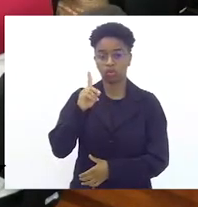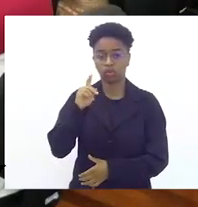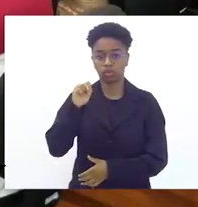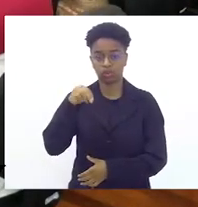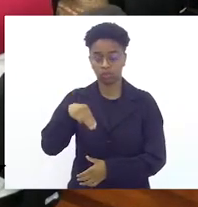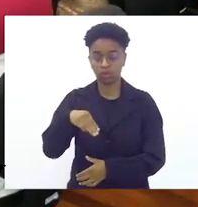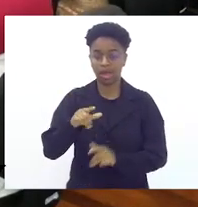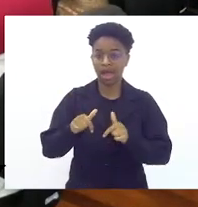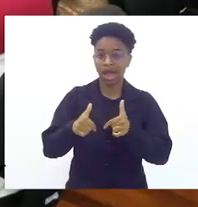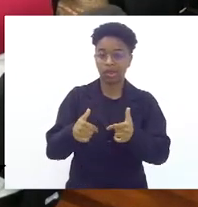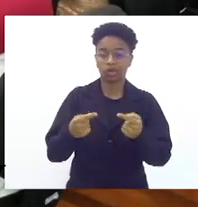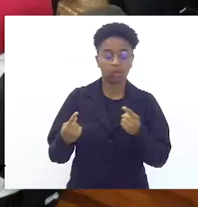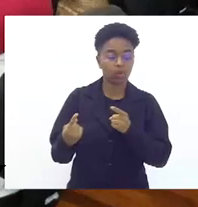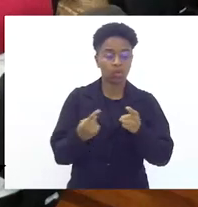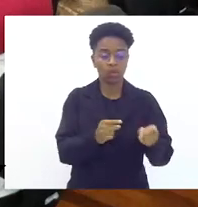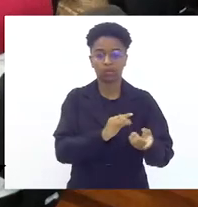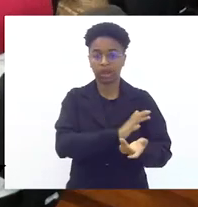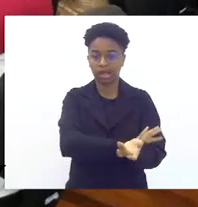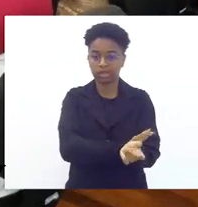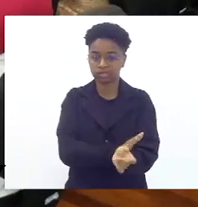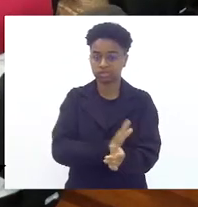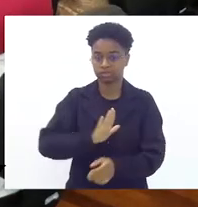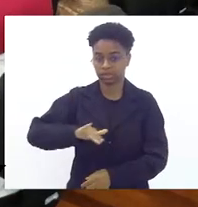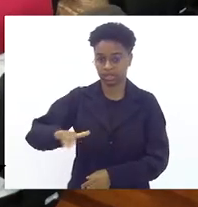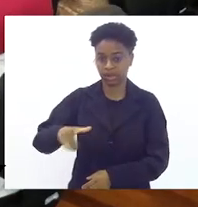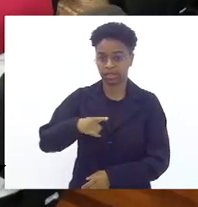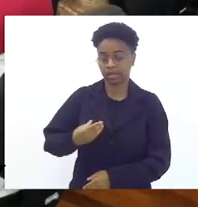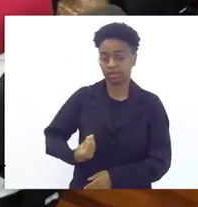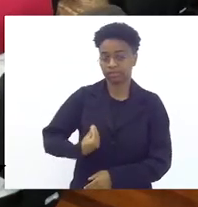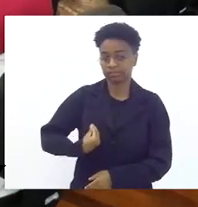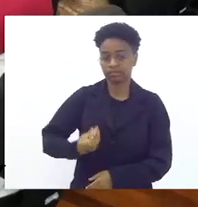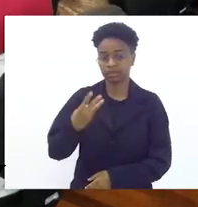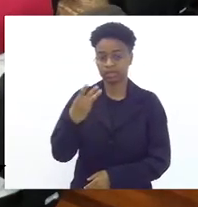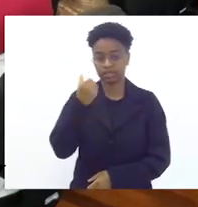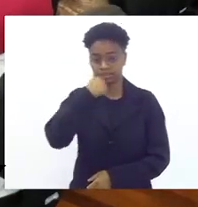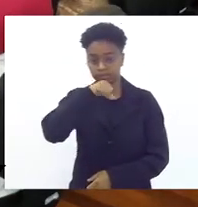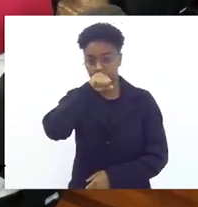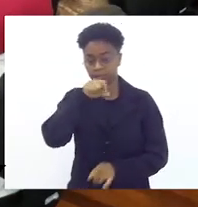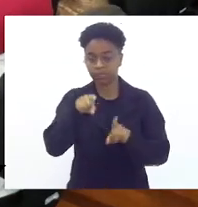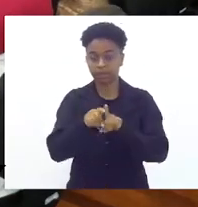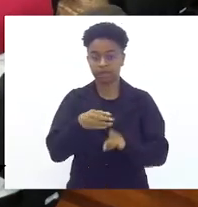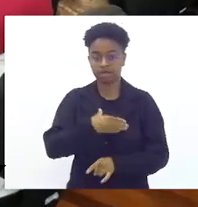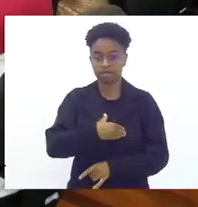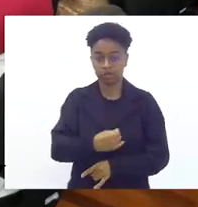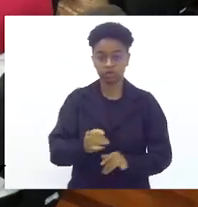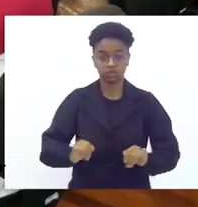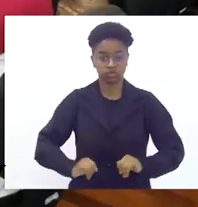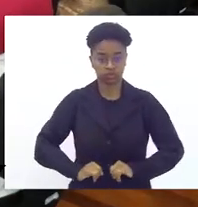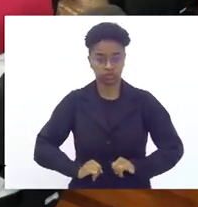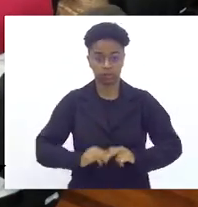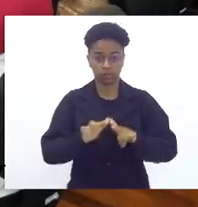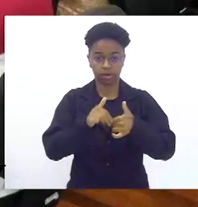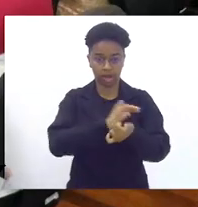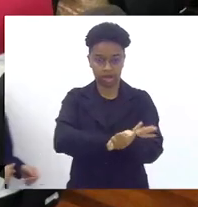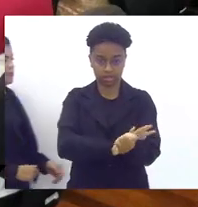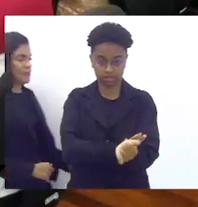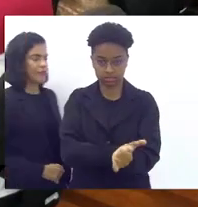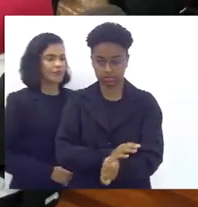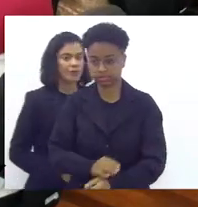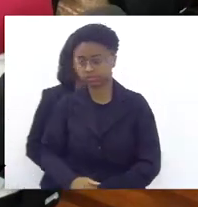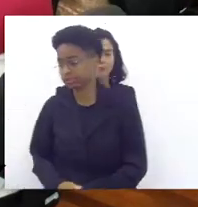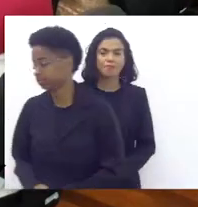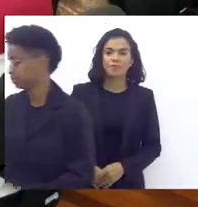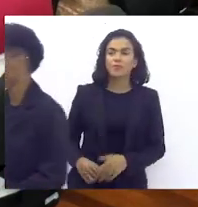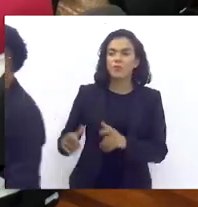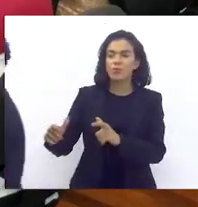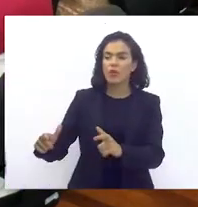o racismo infantil com a presença de três mães e dos seus filhos que sofreram racismo nos estabelecimentos